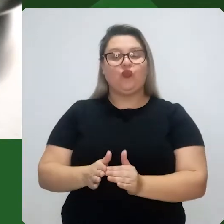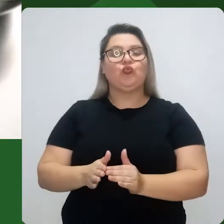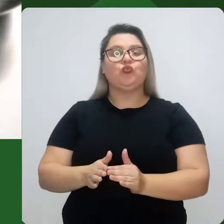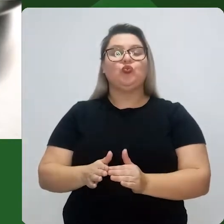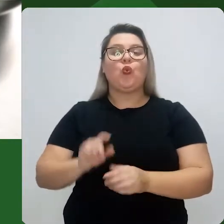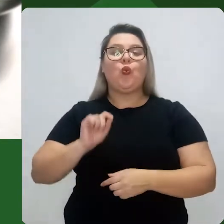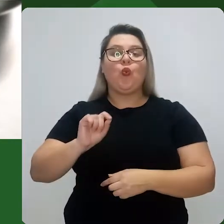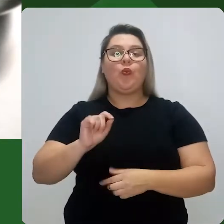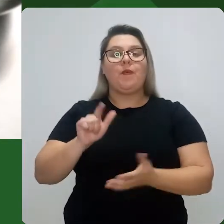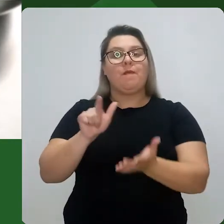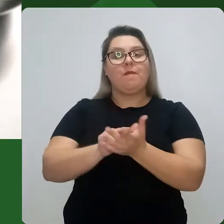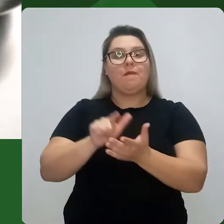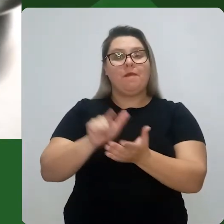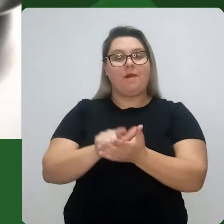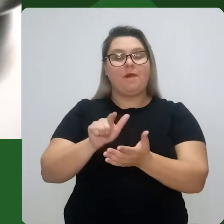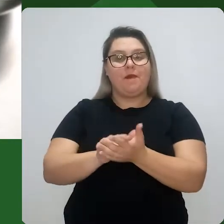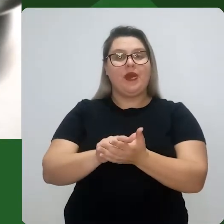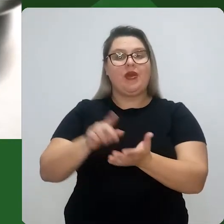fundo